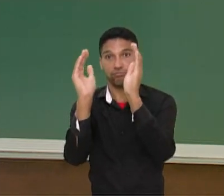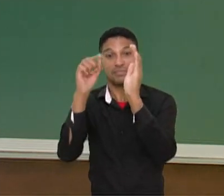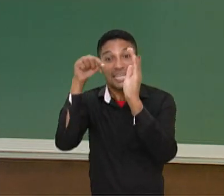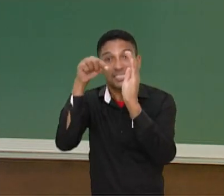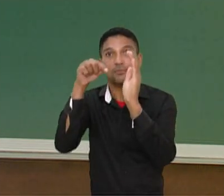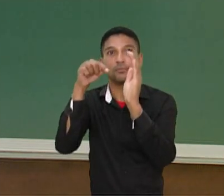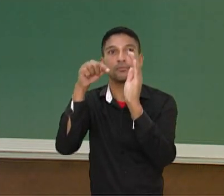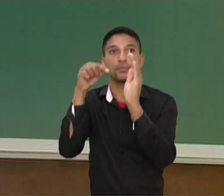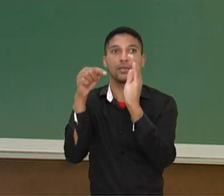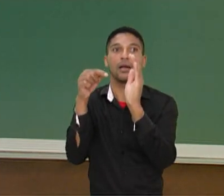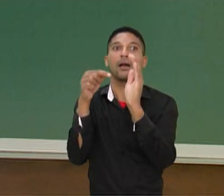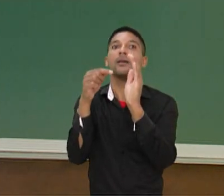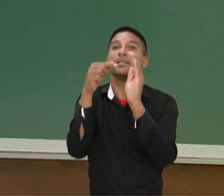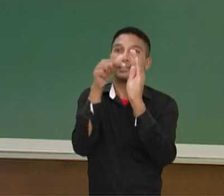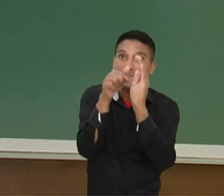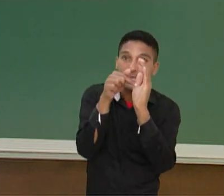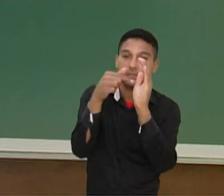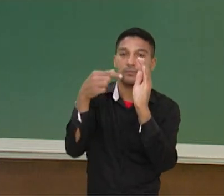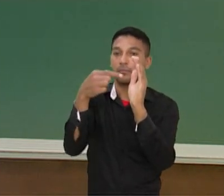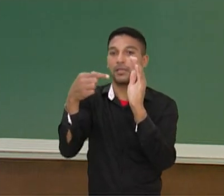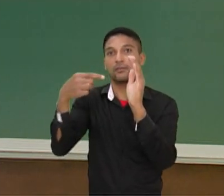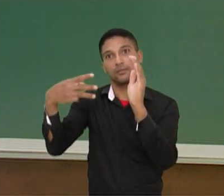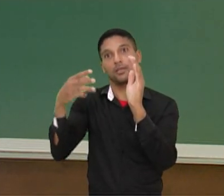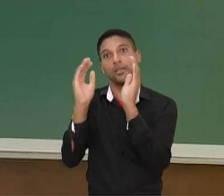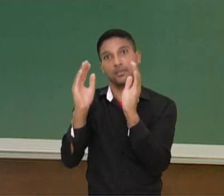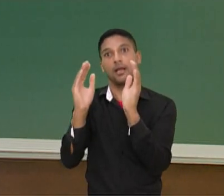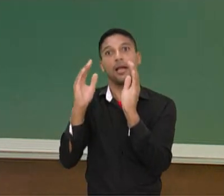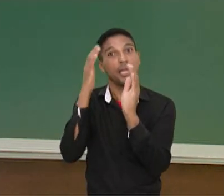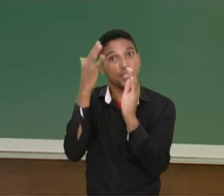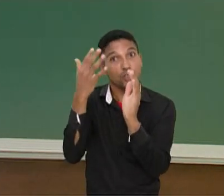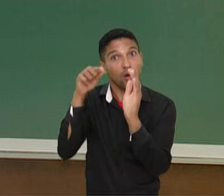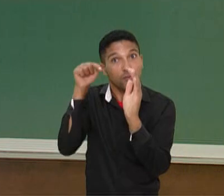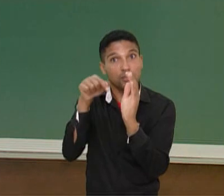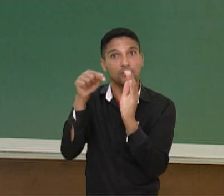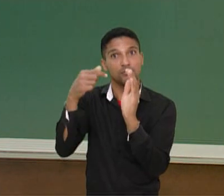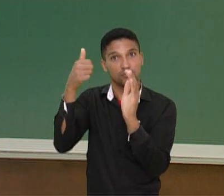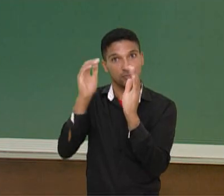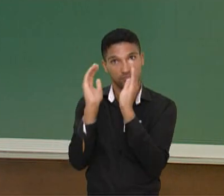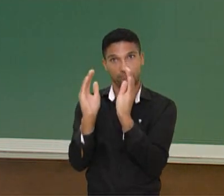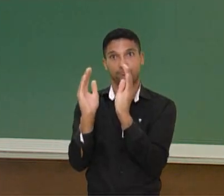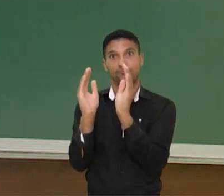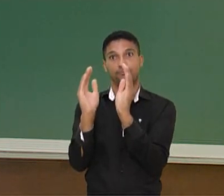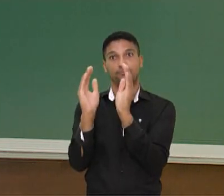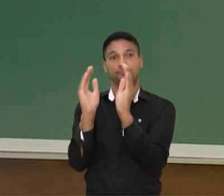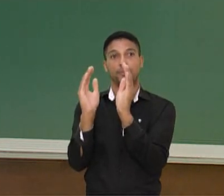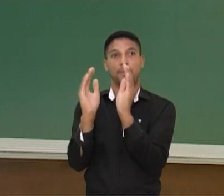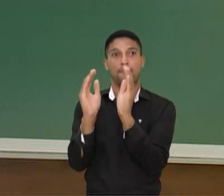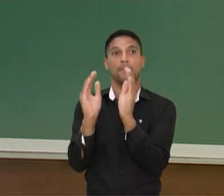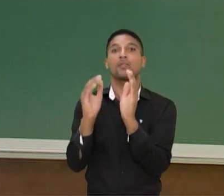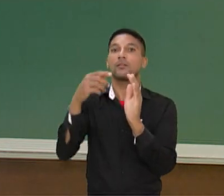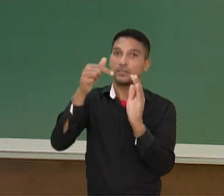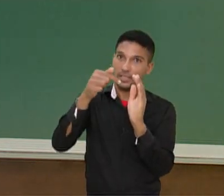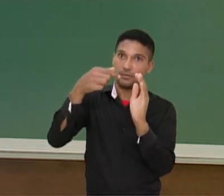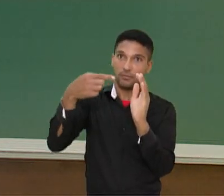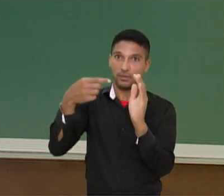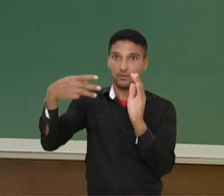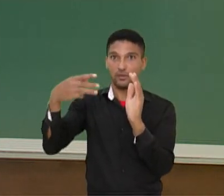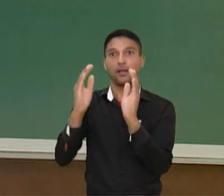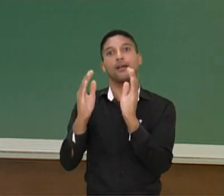cuidado, tá? Os parênteses estão ali para te indicar. Opa, aqui primeiro, tá bom? Então, 7 menos